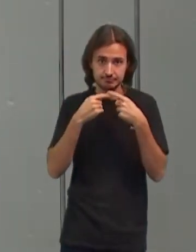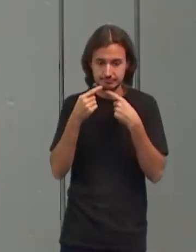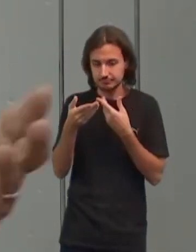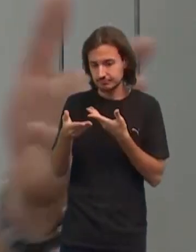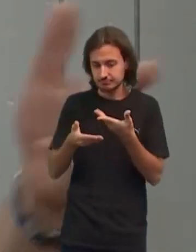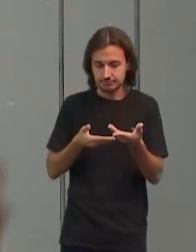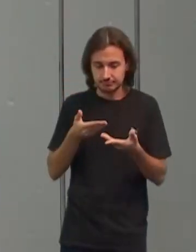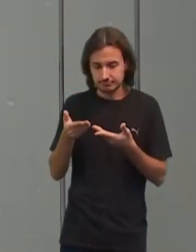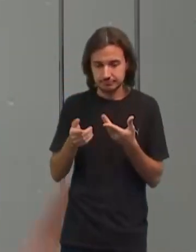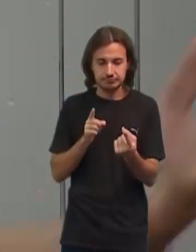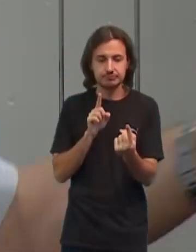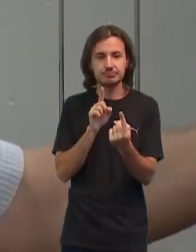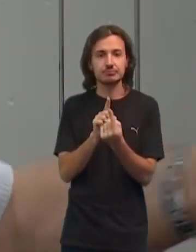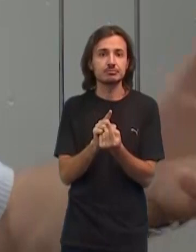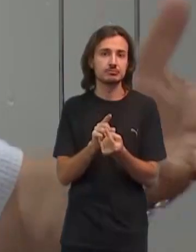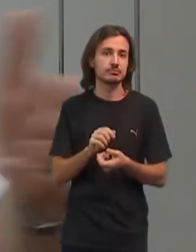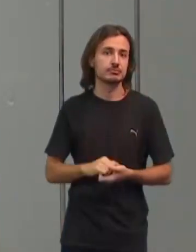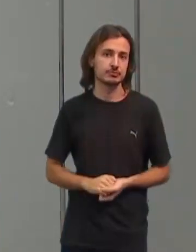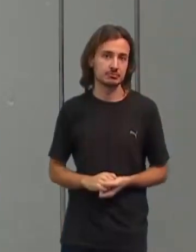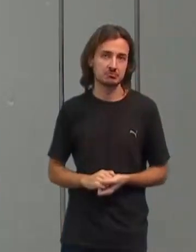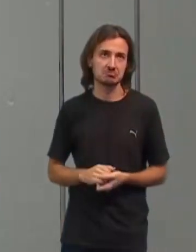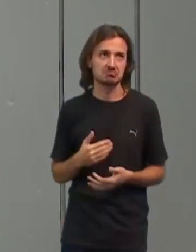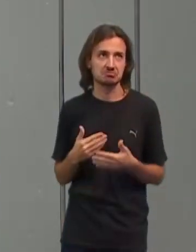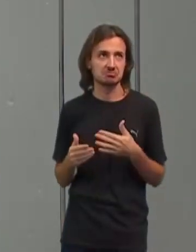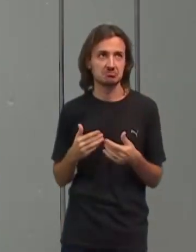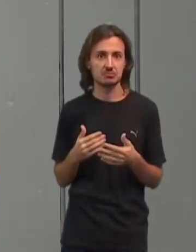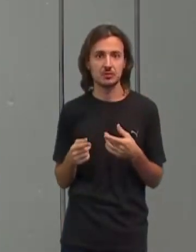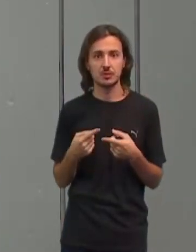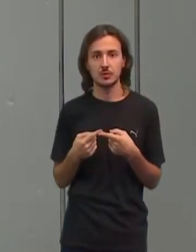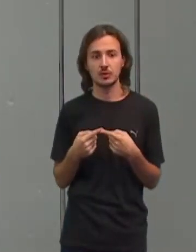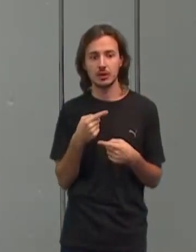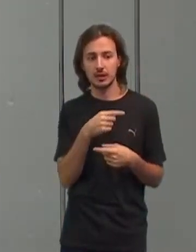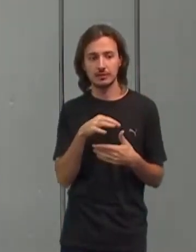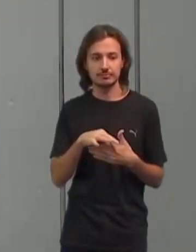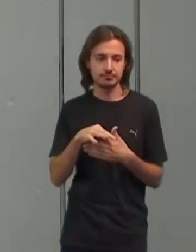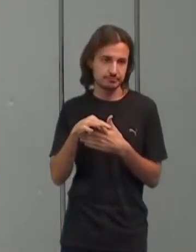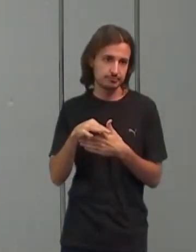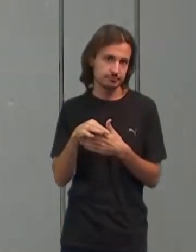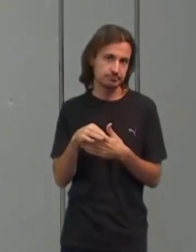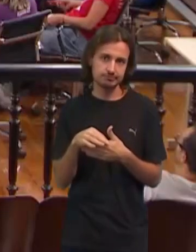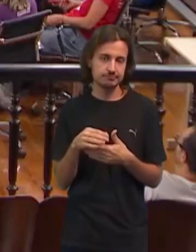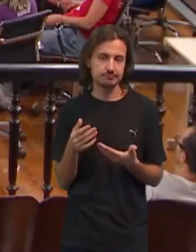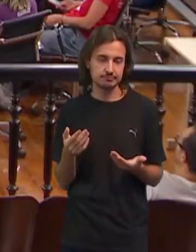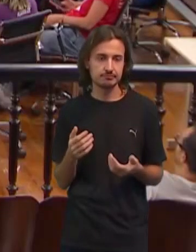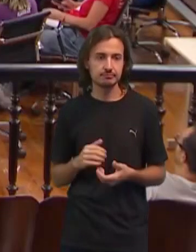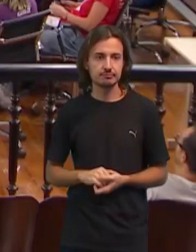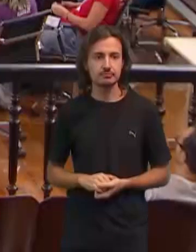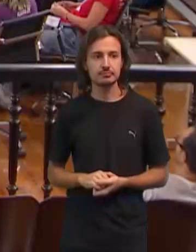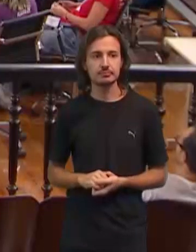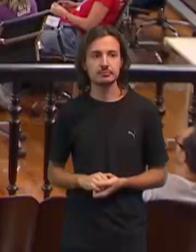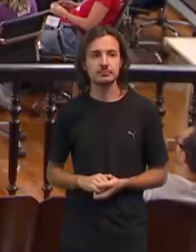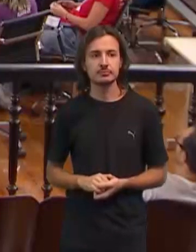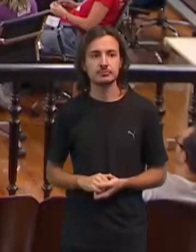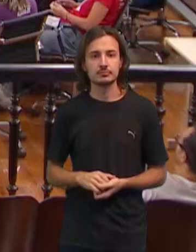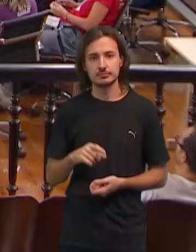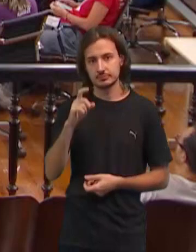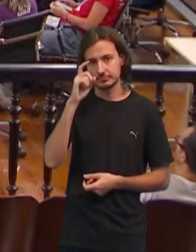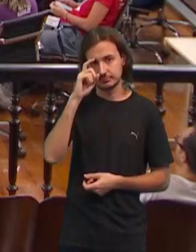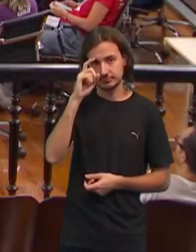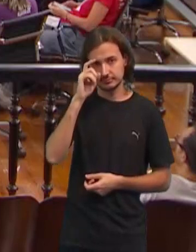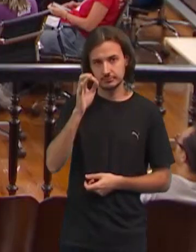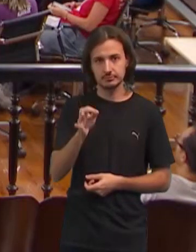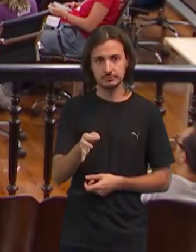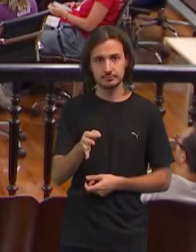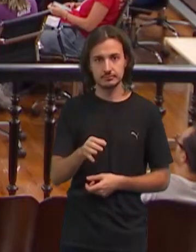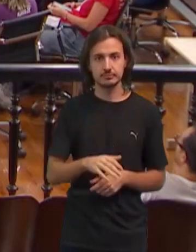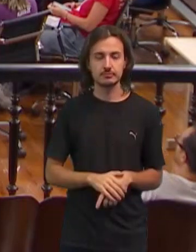de interesse do governo que ela lidera, porque ela, na realidade, é a secretária de governo. Muito bem, com o vereador Juraci chega o seu posicionamento para